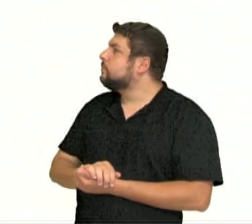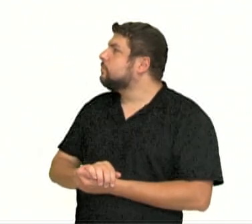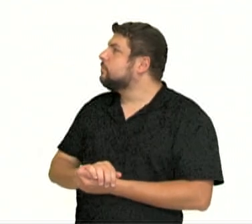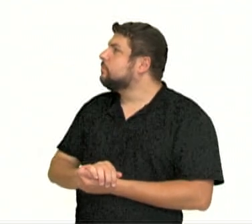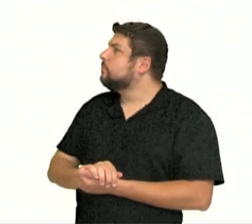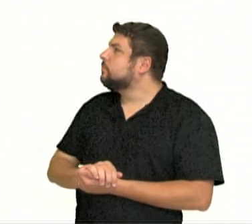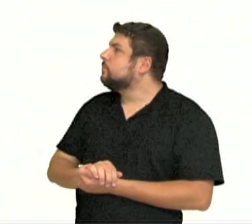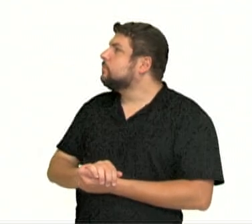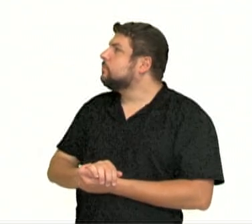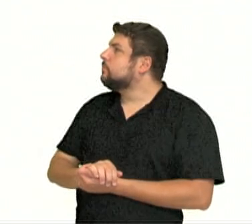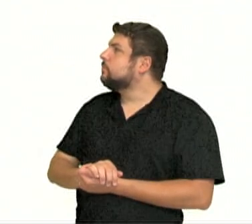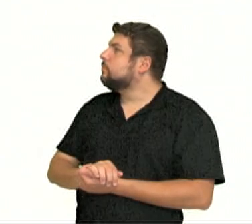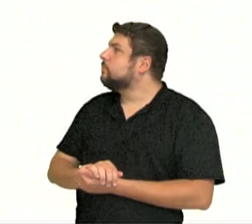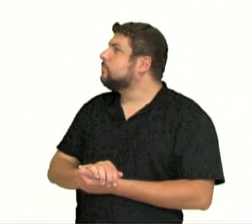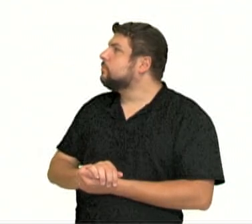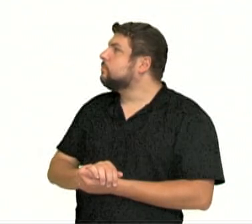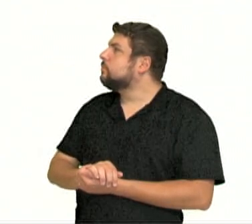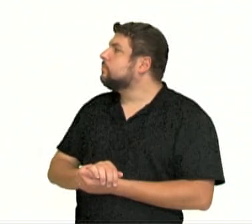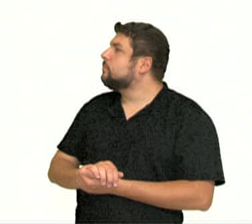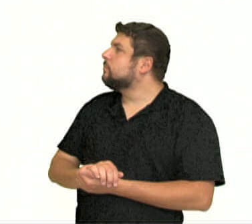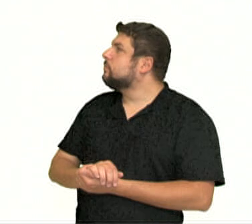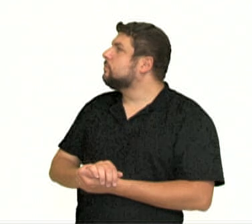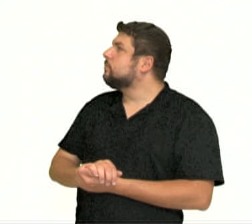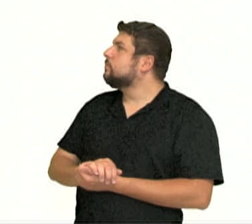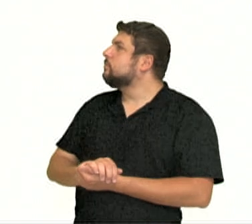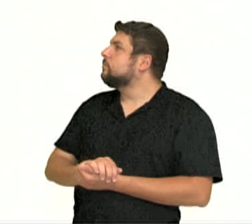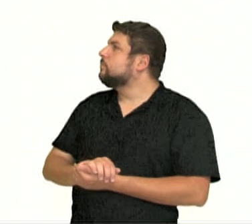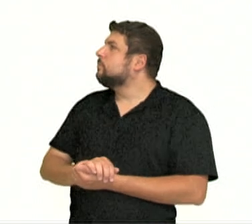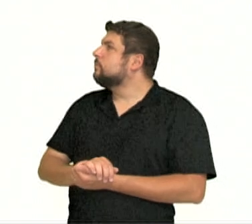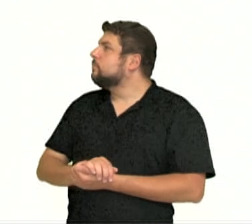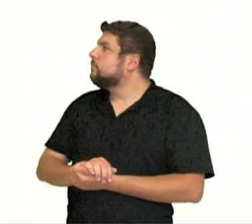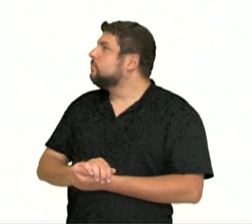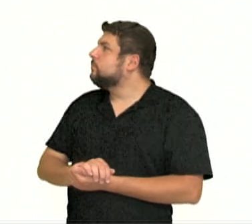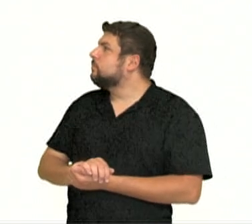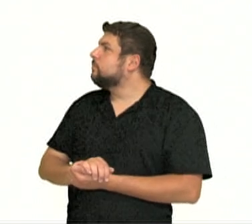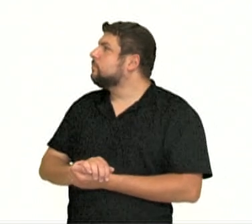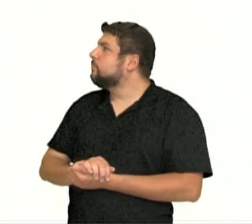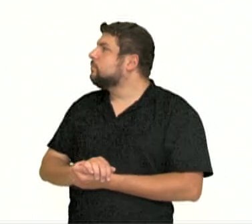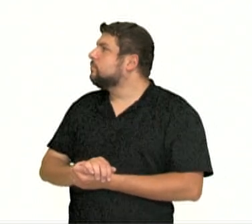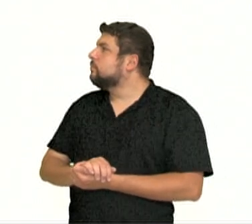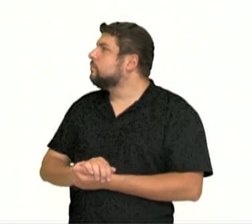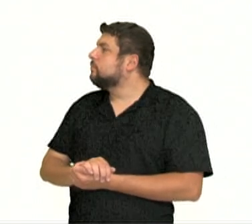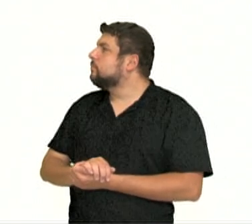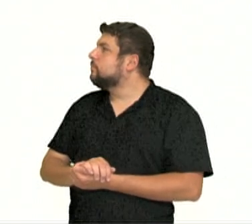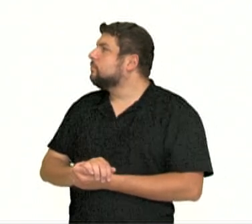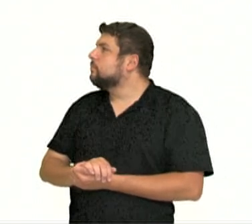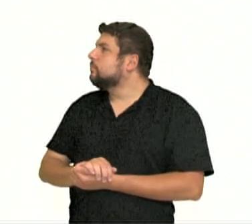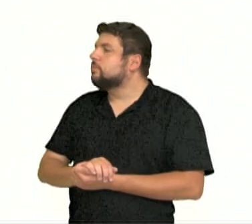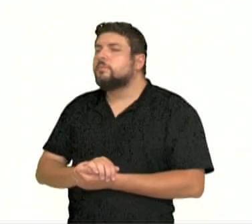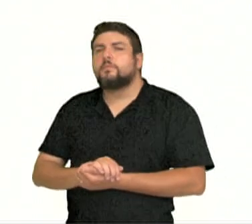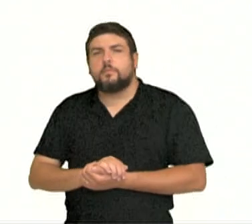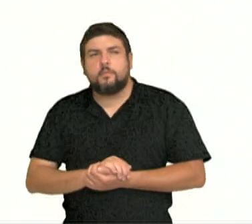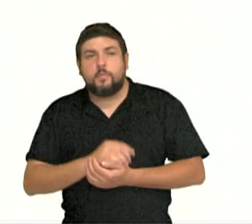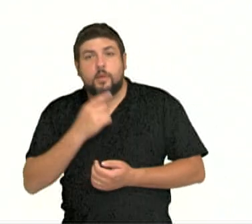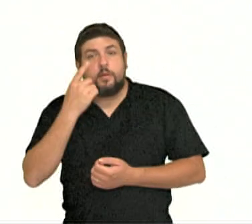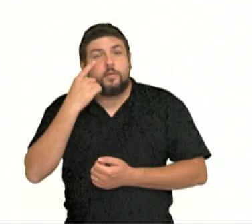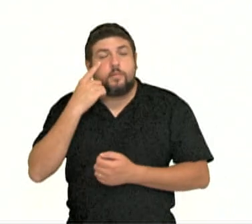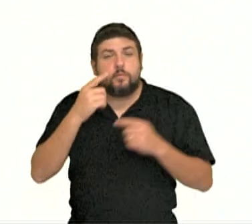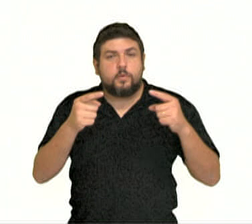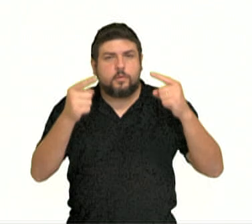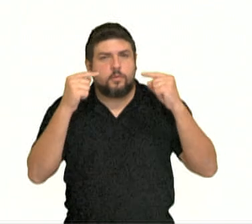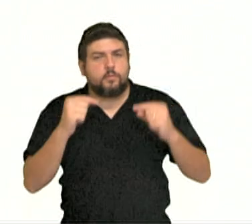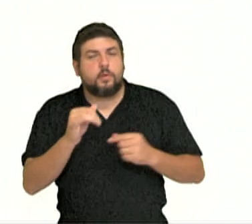loira, negro, branco, gordo, delgado, magro, baixo e alto. Olha alguns exemplos de como usar,